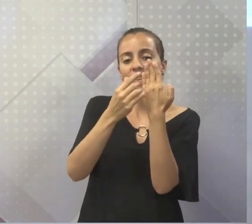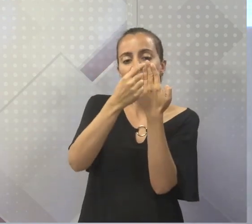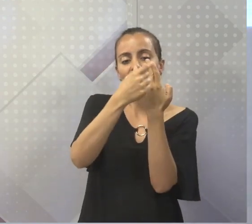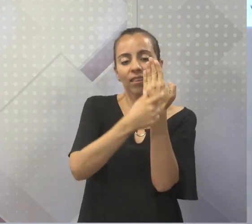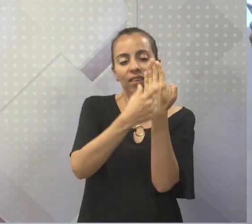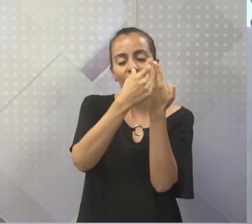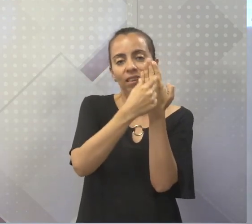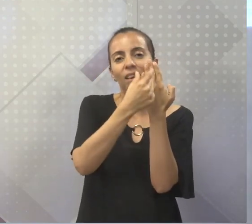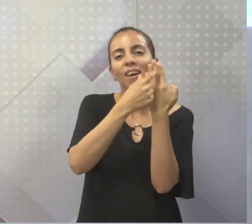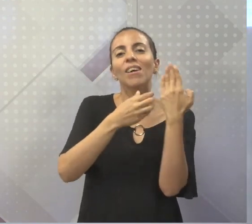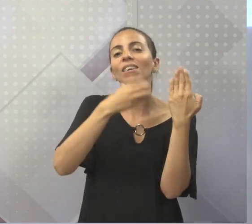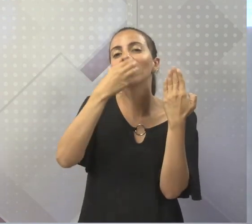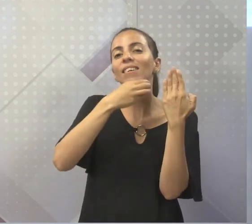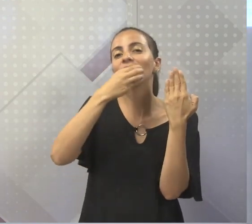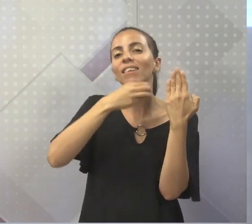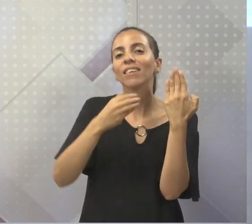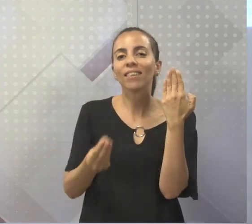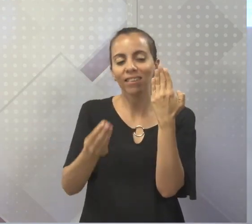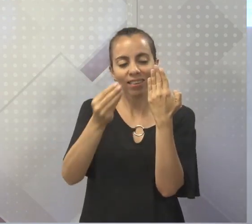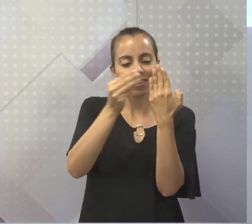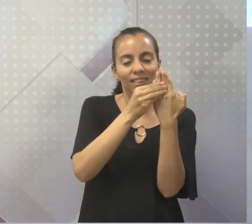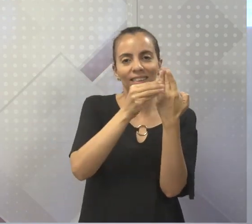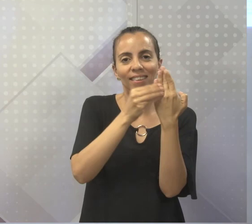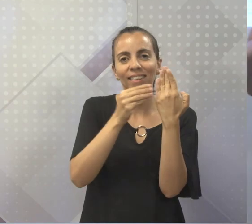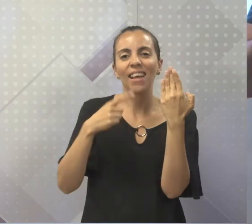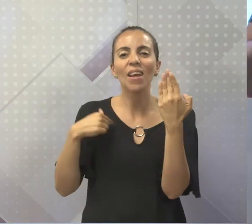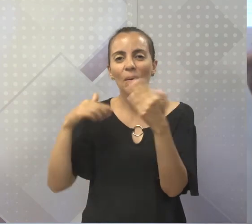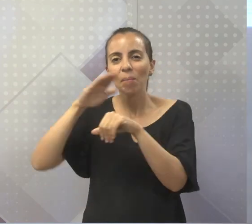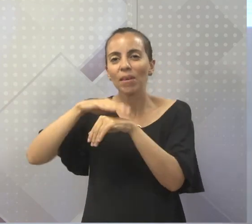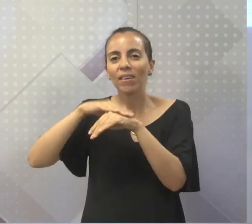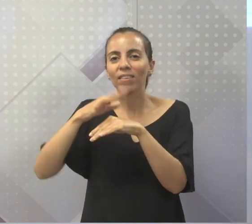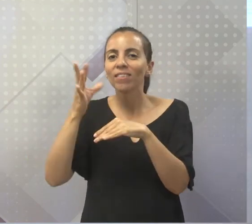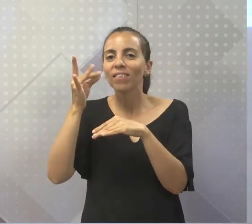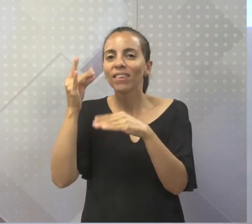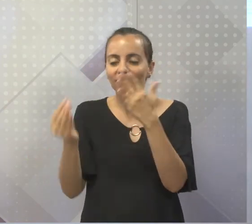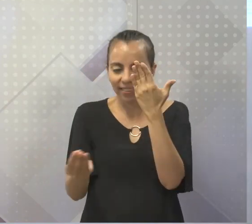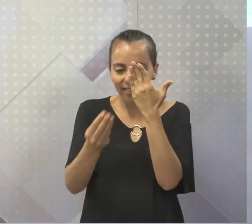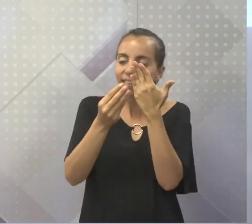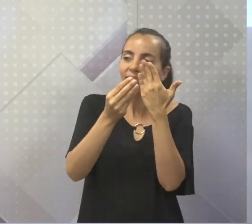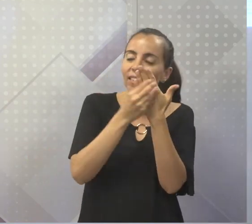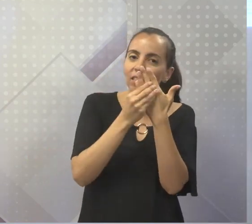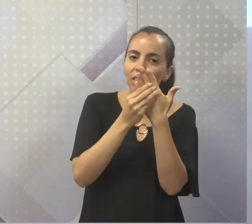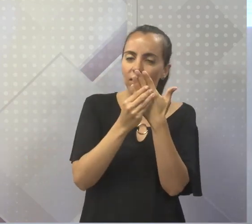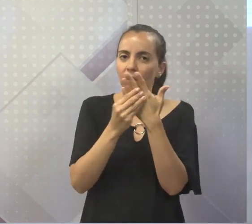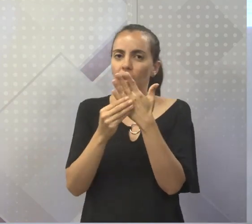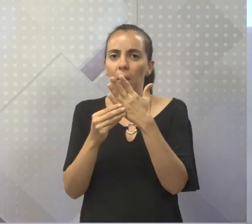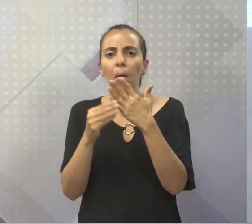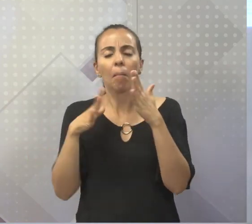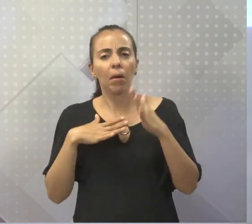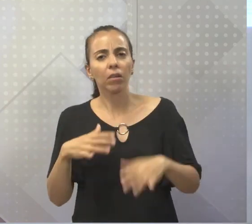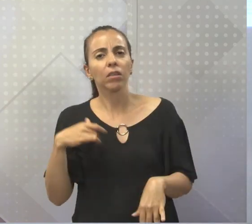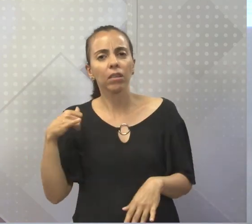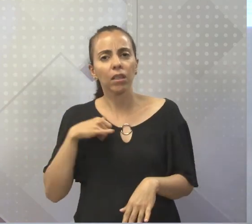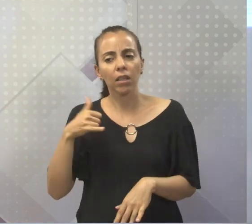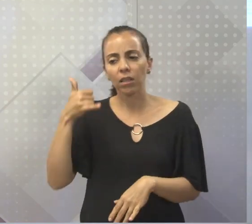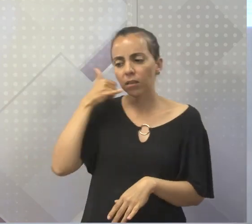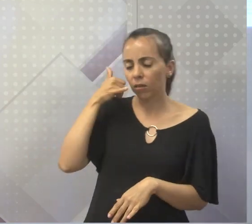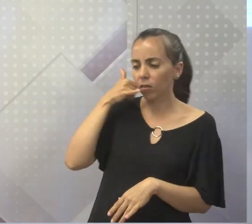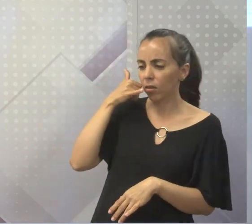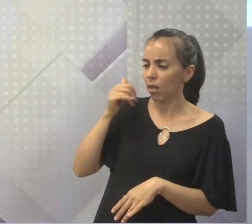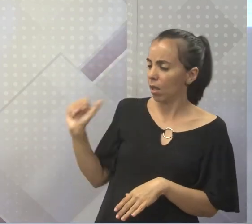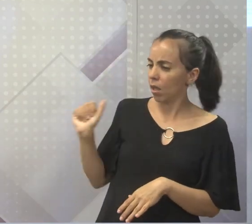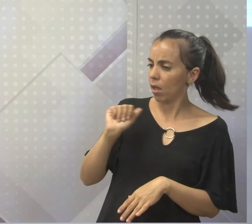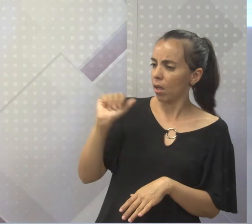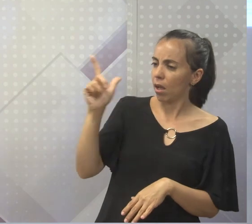é um pé linha que eu inventei mas agora o teu Eva porque o da minha mãe que tem assim é assim para baixo é mais rico